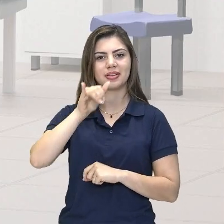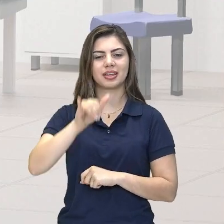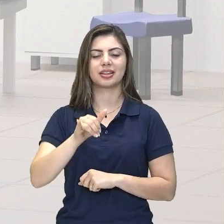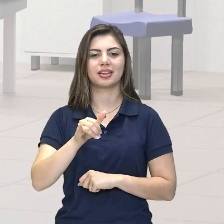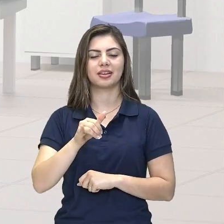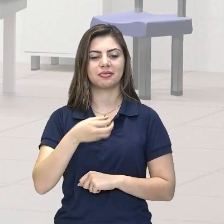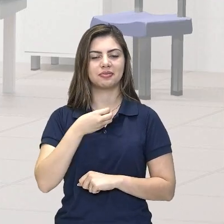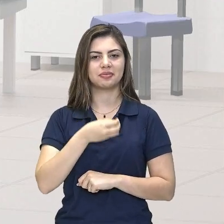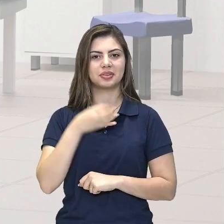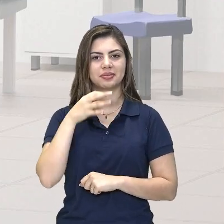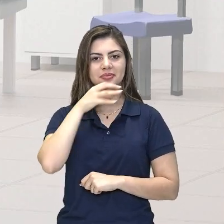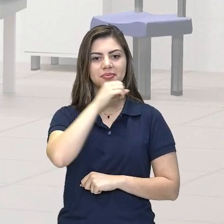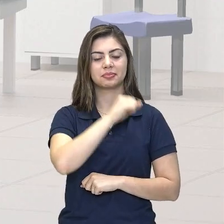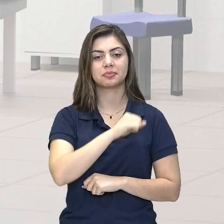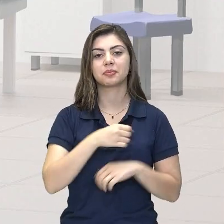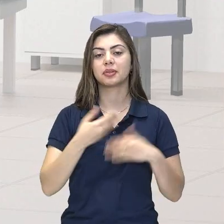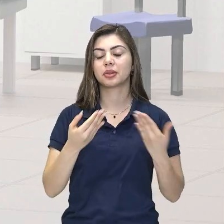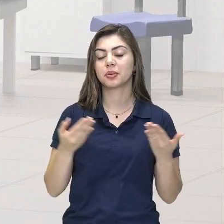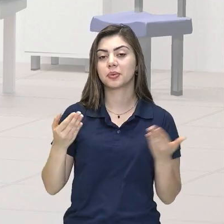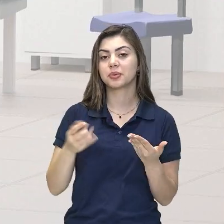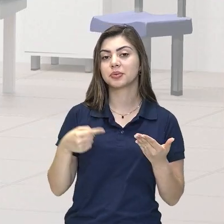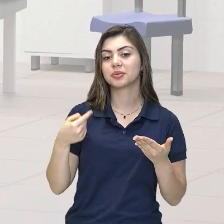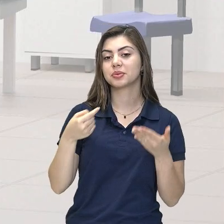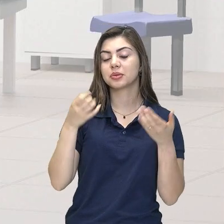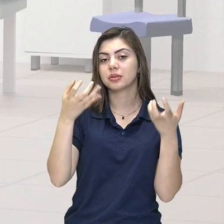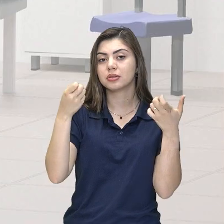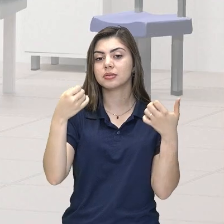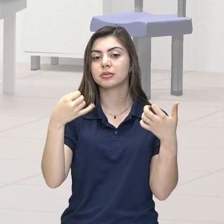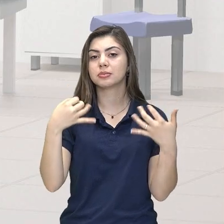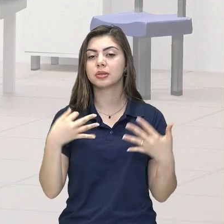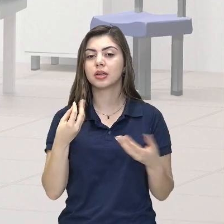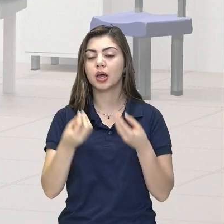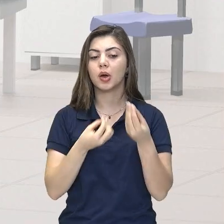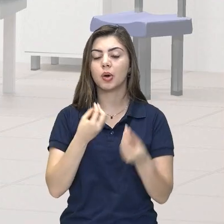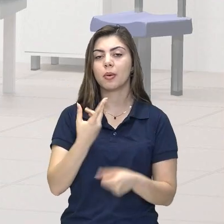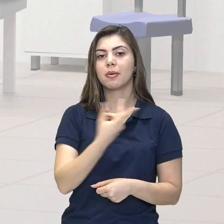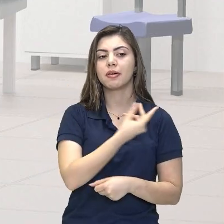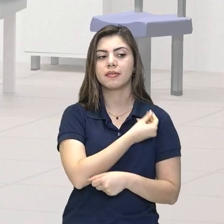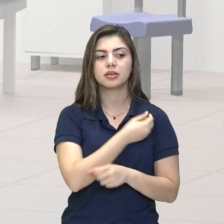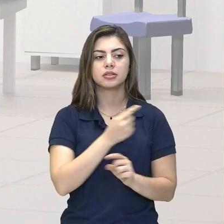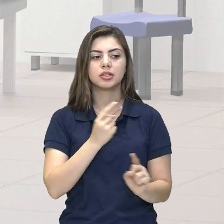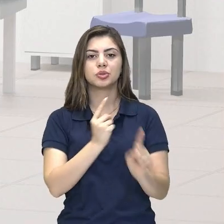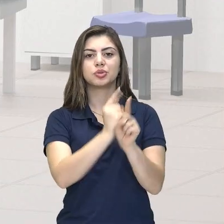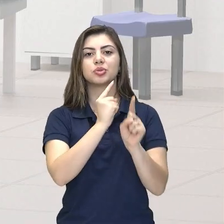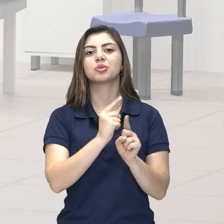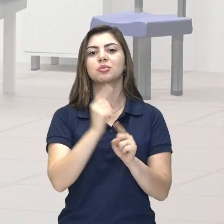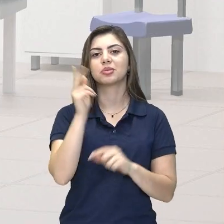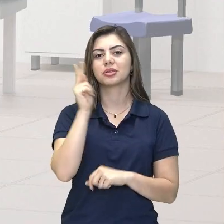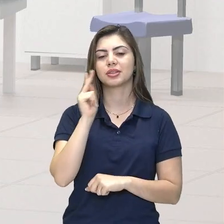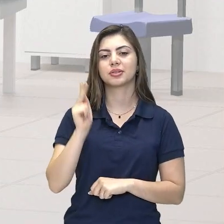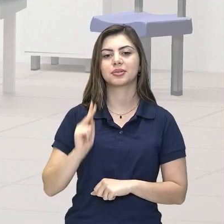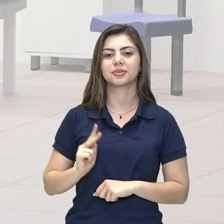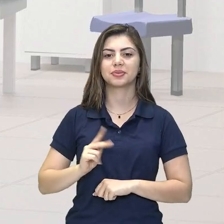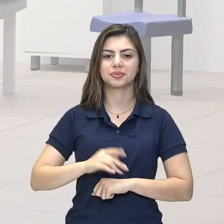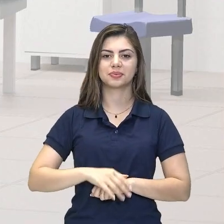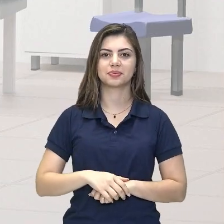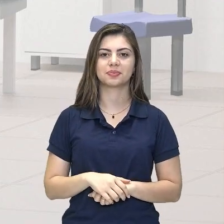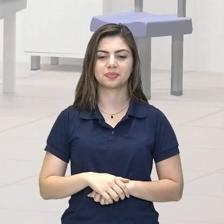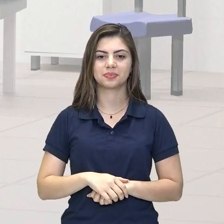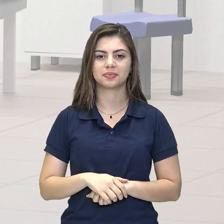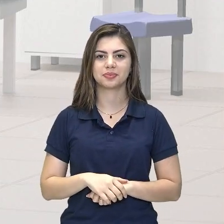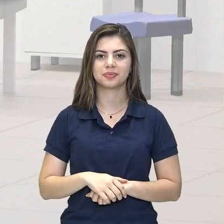aí compreender como essas vacinas elas foram sendo inventadas ou descobertas ao longo da